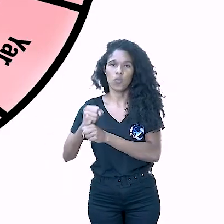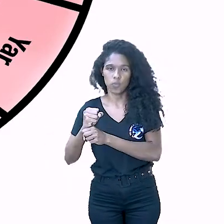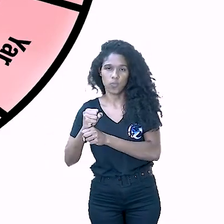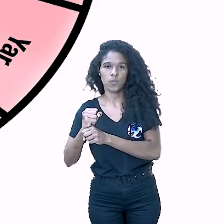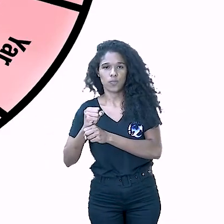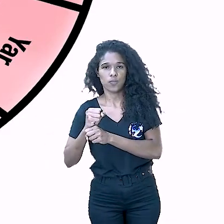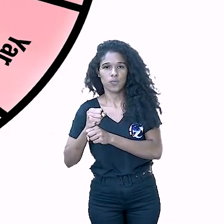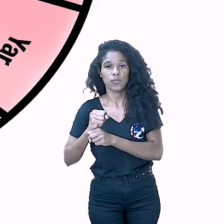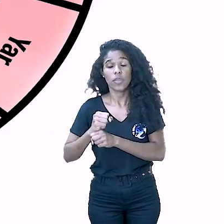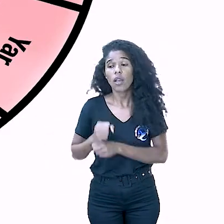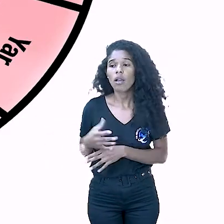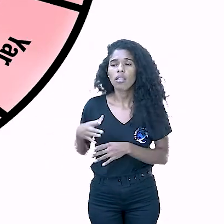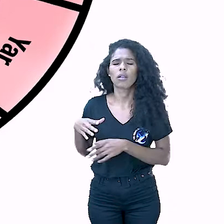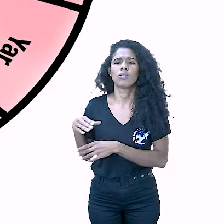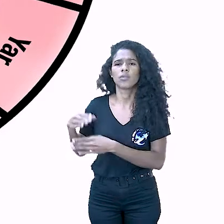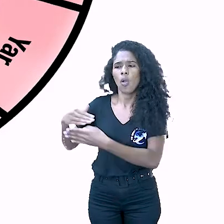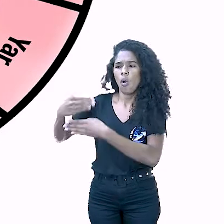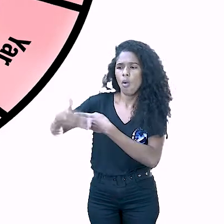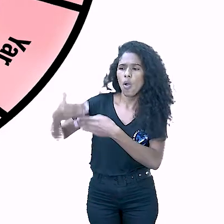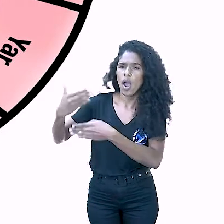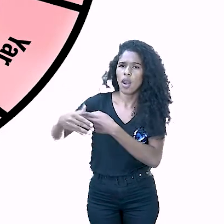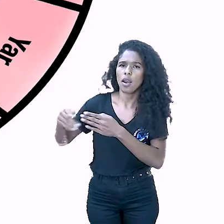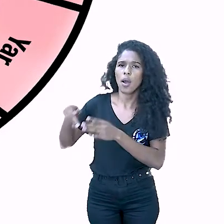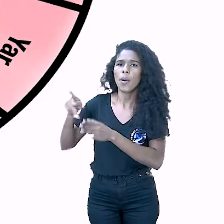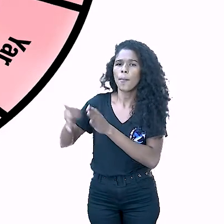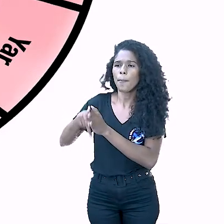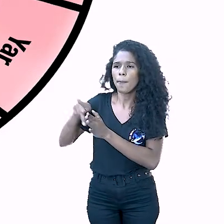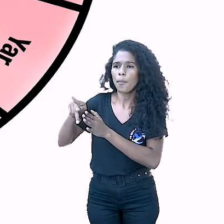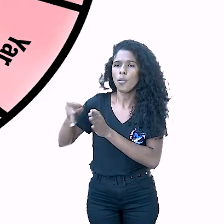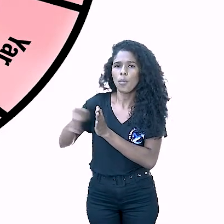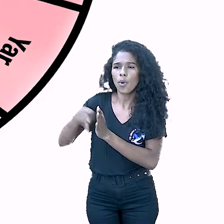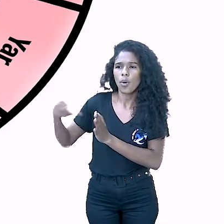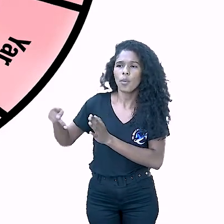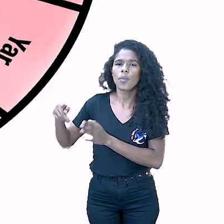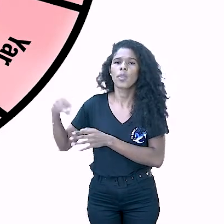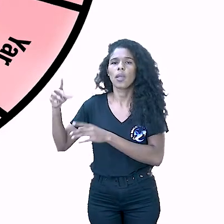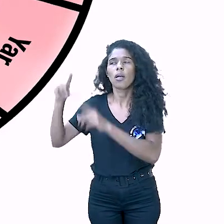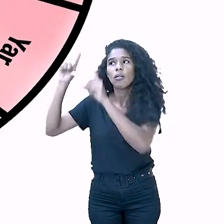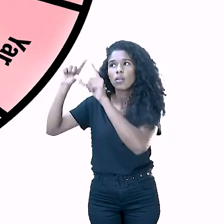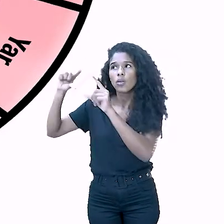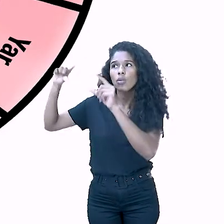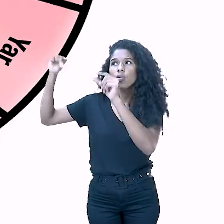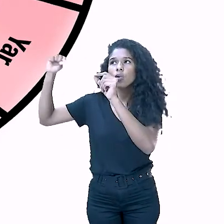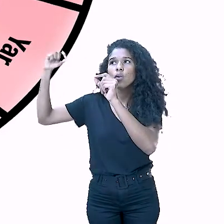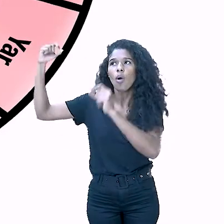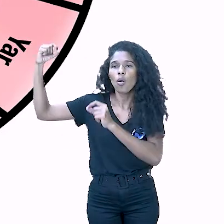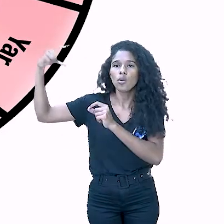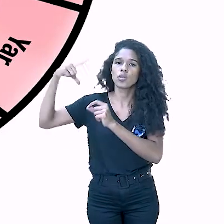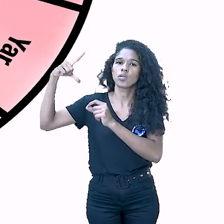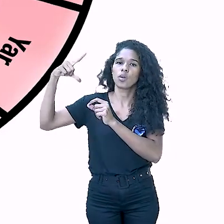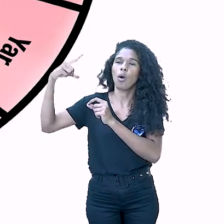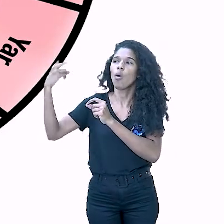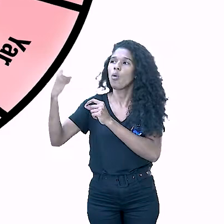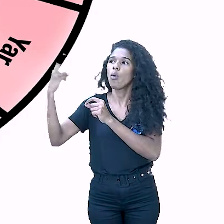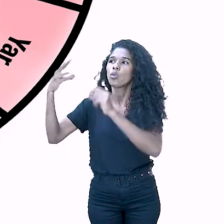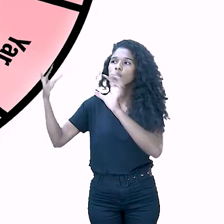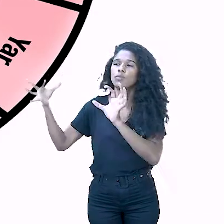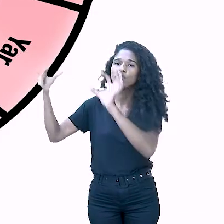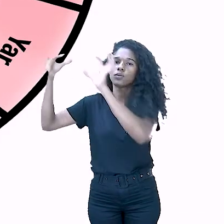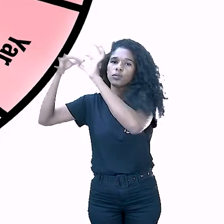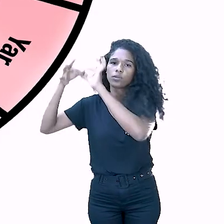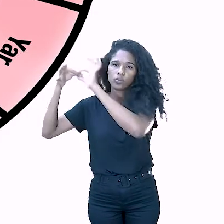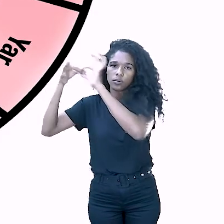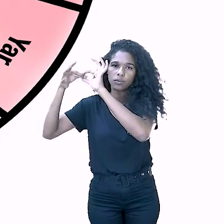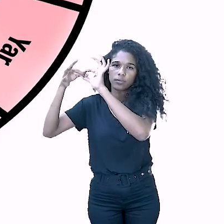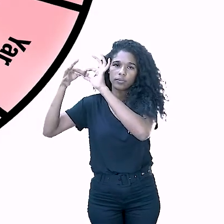O calendário judaico se baseia no movimento da Lua e do Sol, sendo, portanto, um calendário